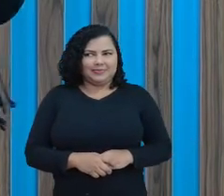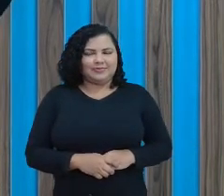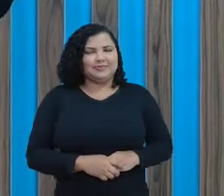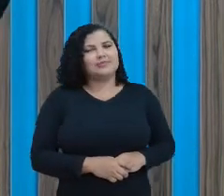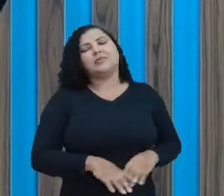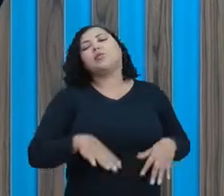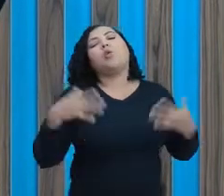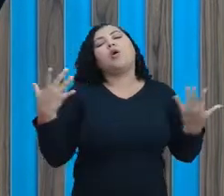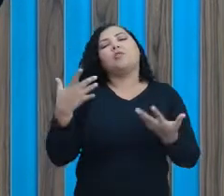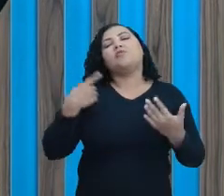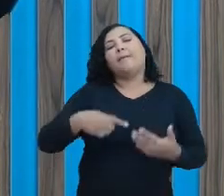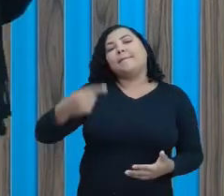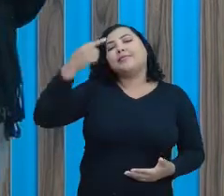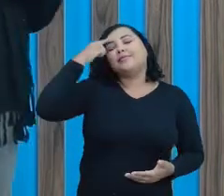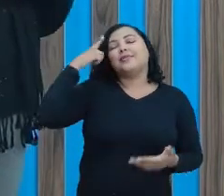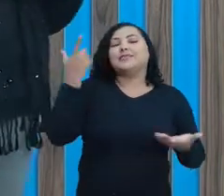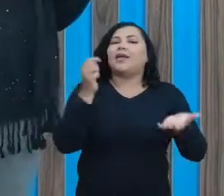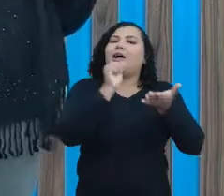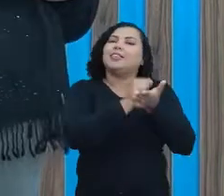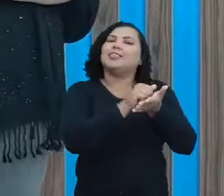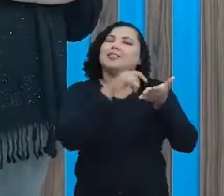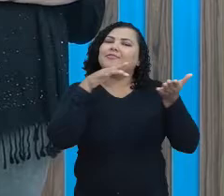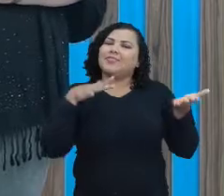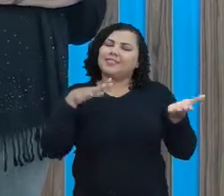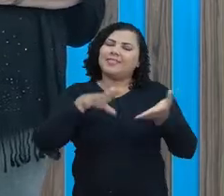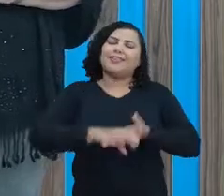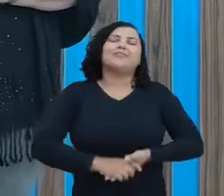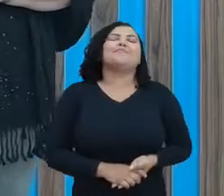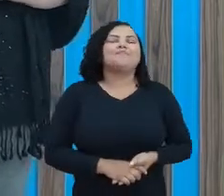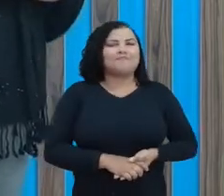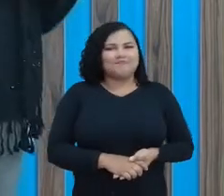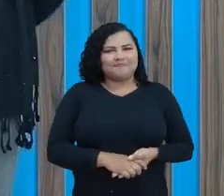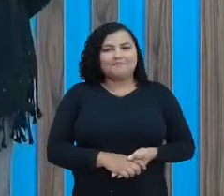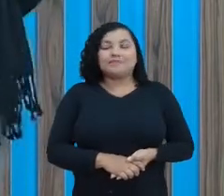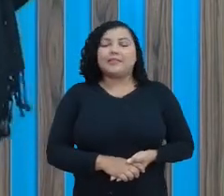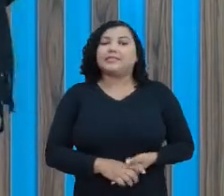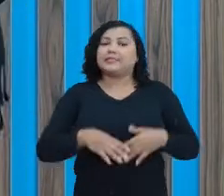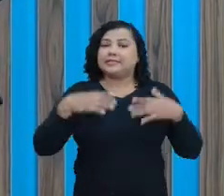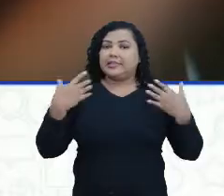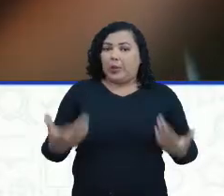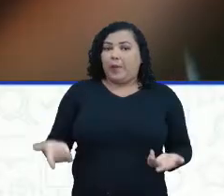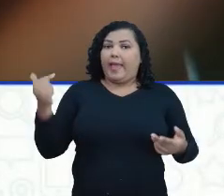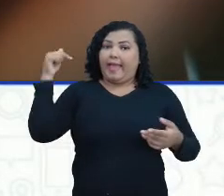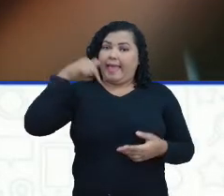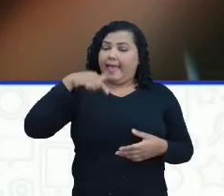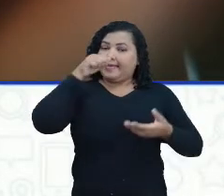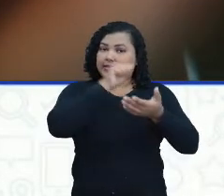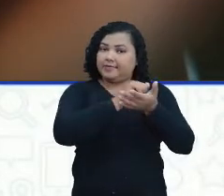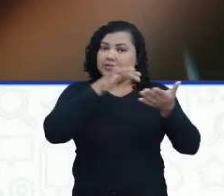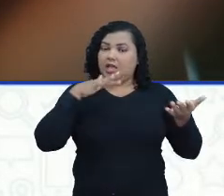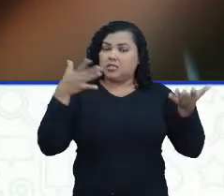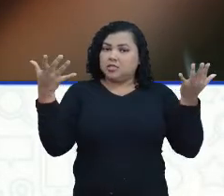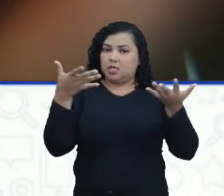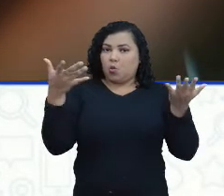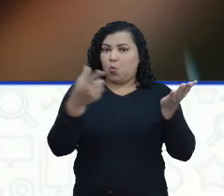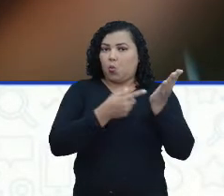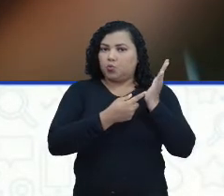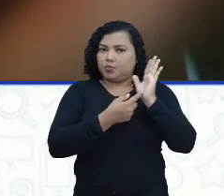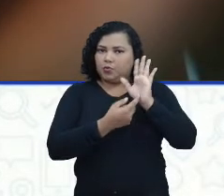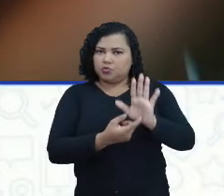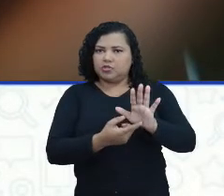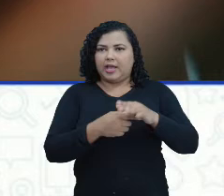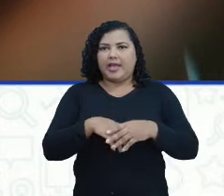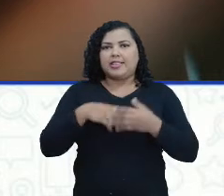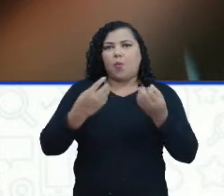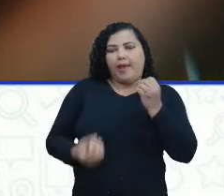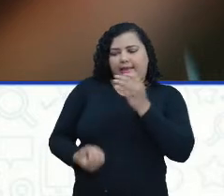pensar agora na nossa atividade. Veja, essa atividade que eu trouxe para vocês não é uma